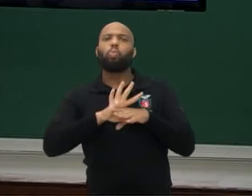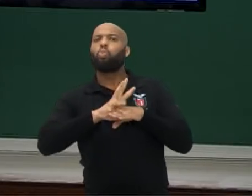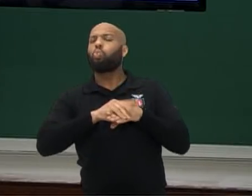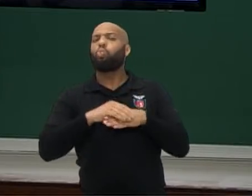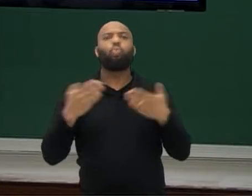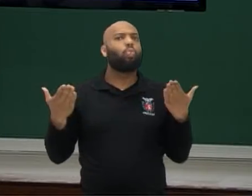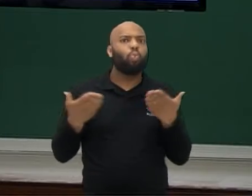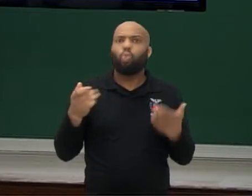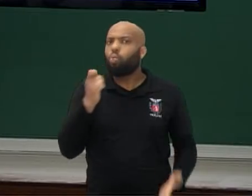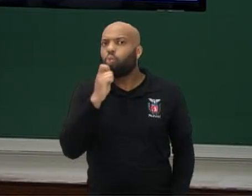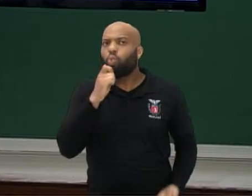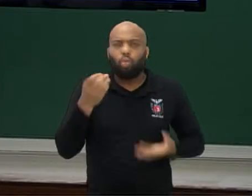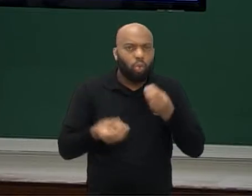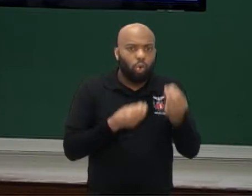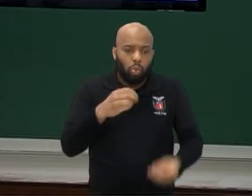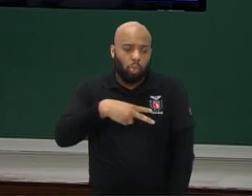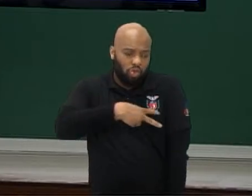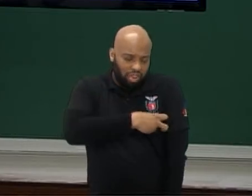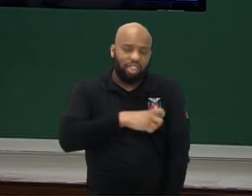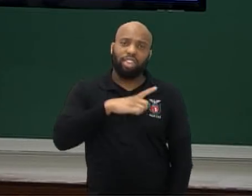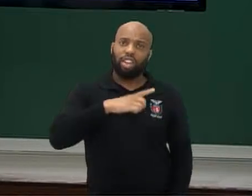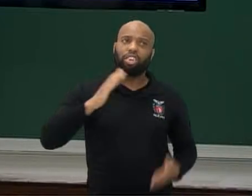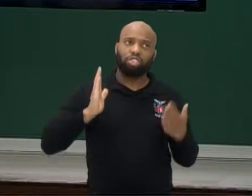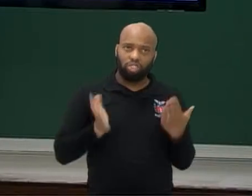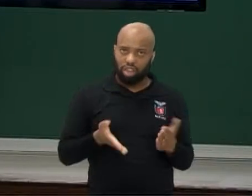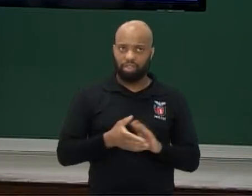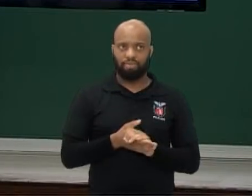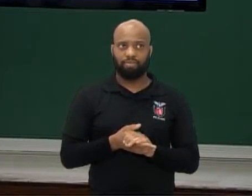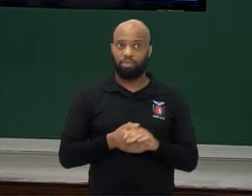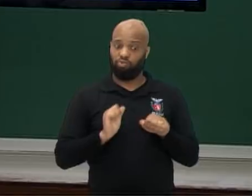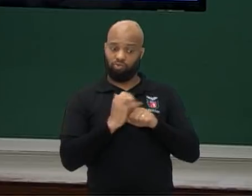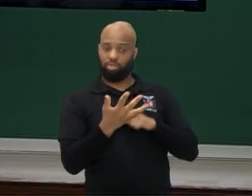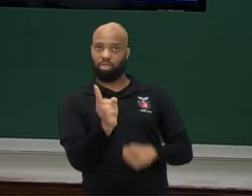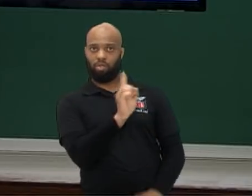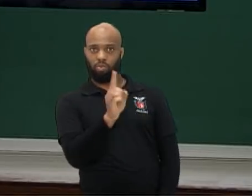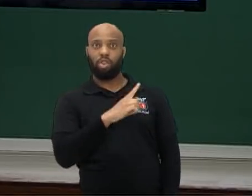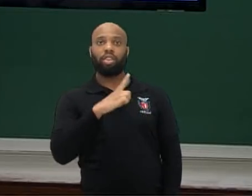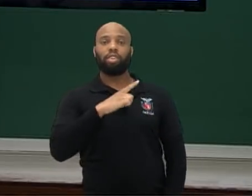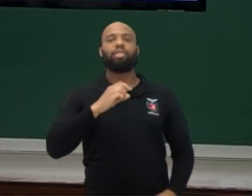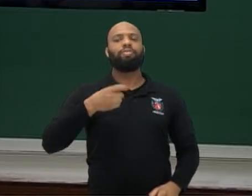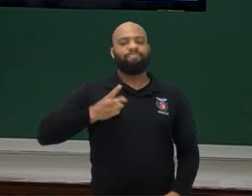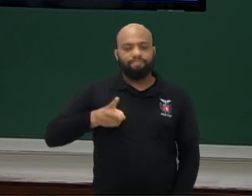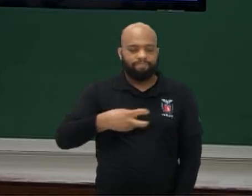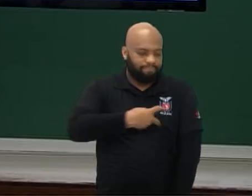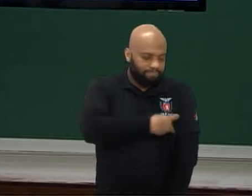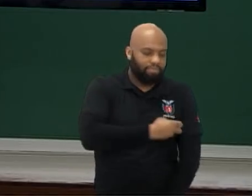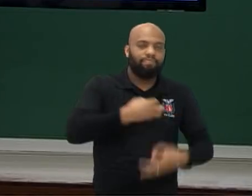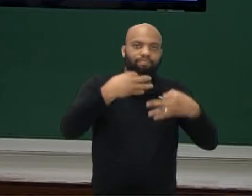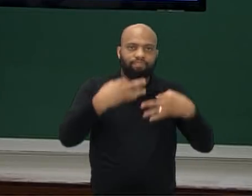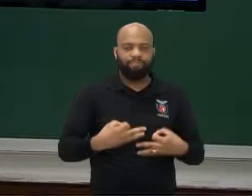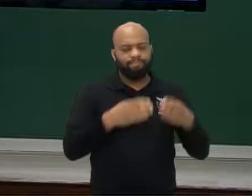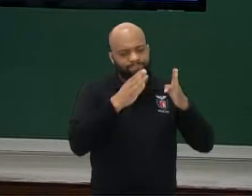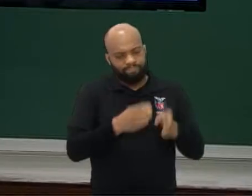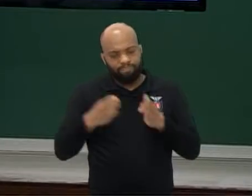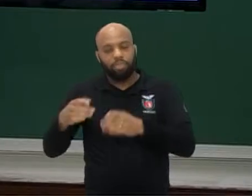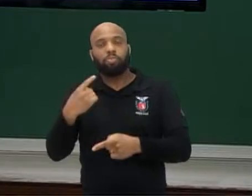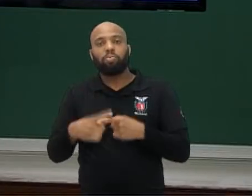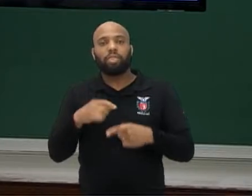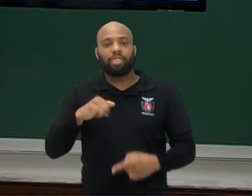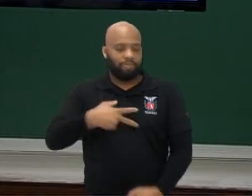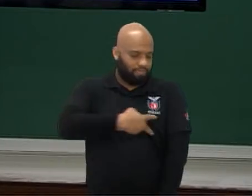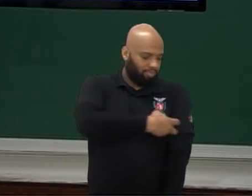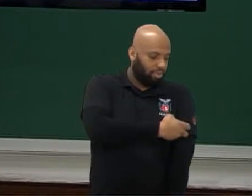hoje? Tem que manter, pessoal, a carteirinha de vacinação em dia. Porque quando você toma vacina, você